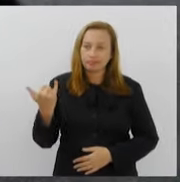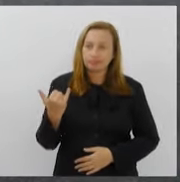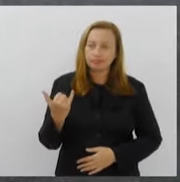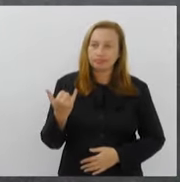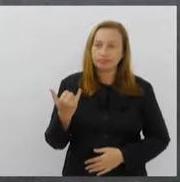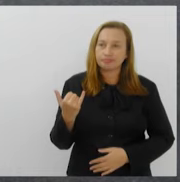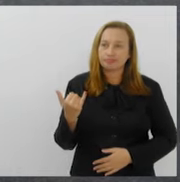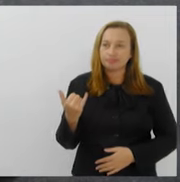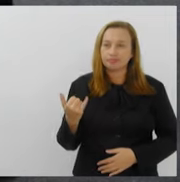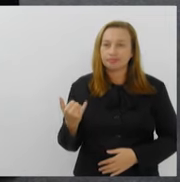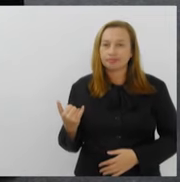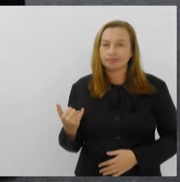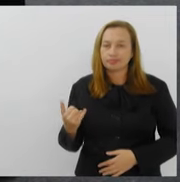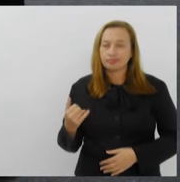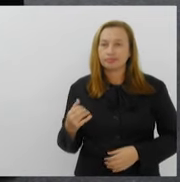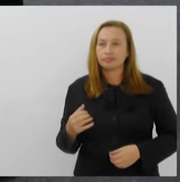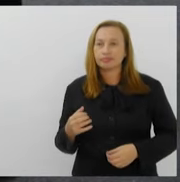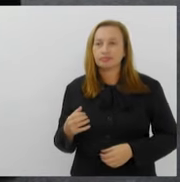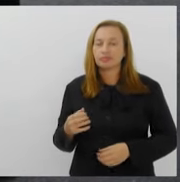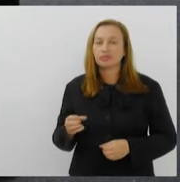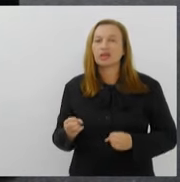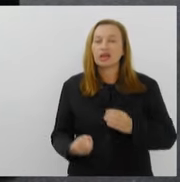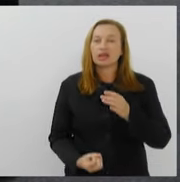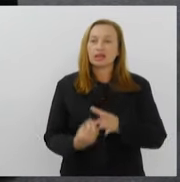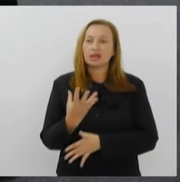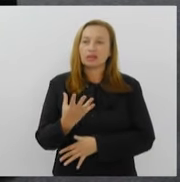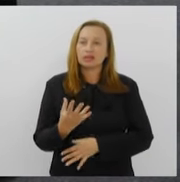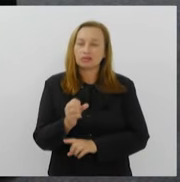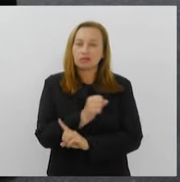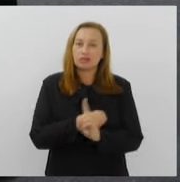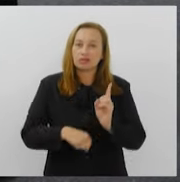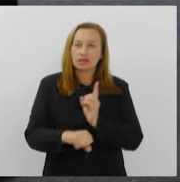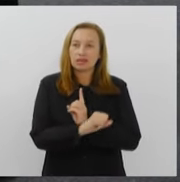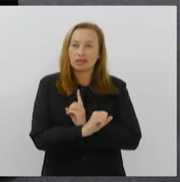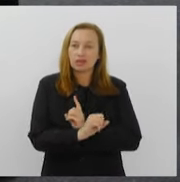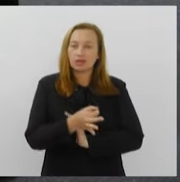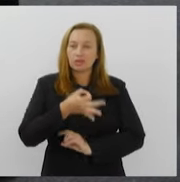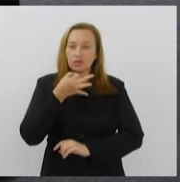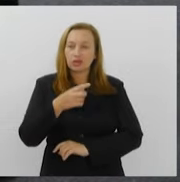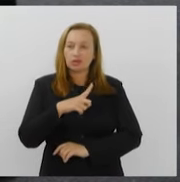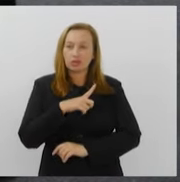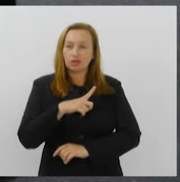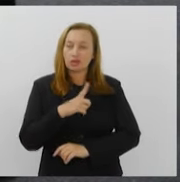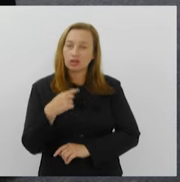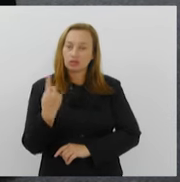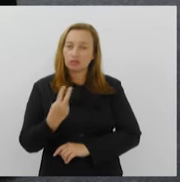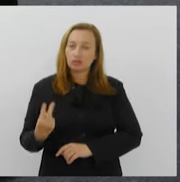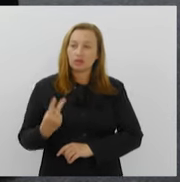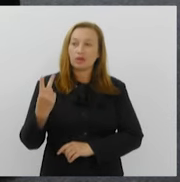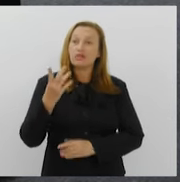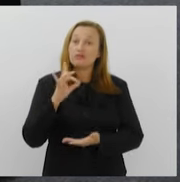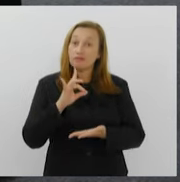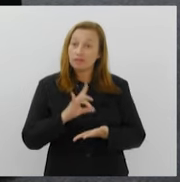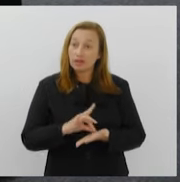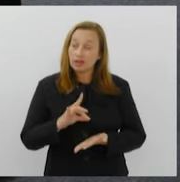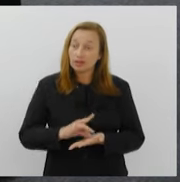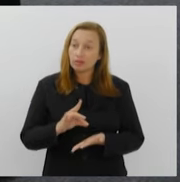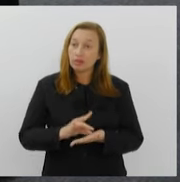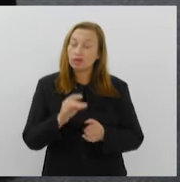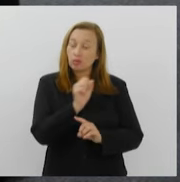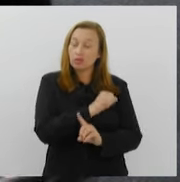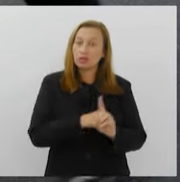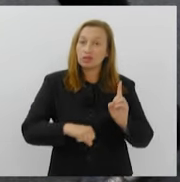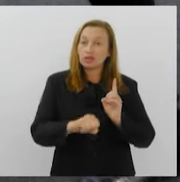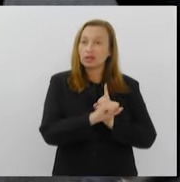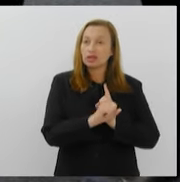formação dessa sociedade pensante pela qual nós tanto prezamos. E realmente uma sociedade que